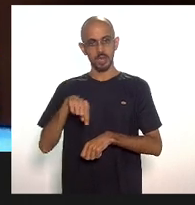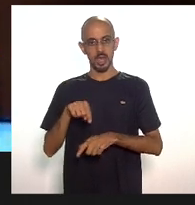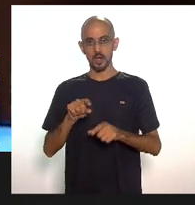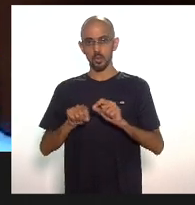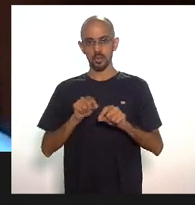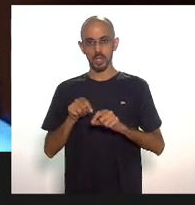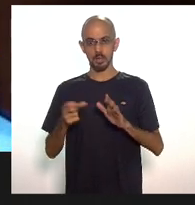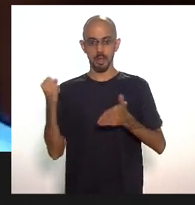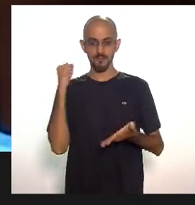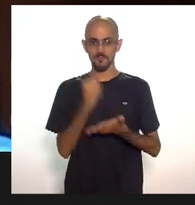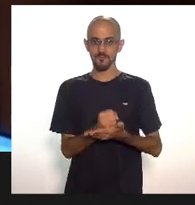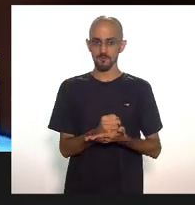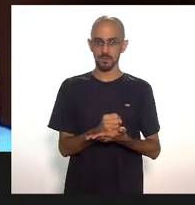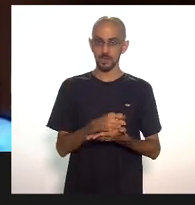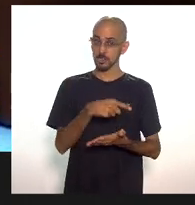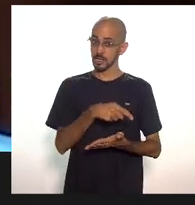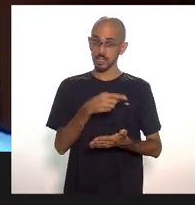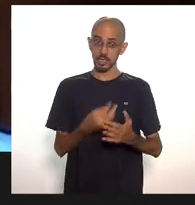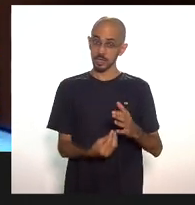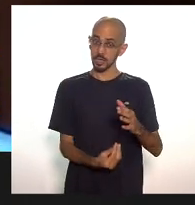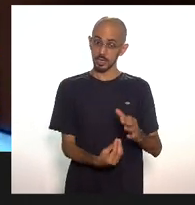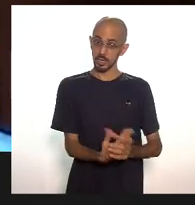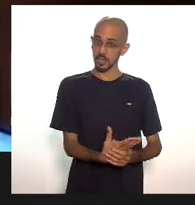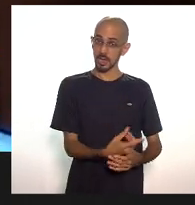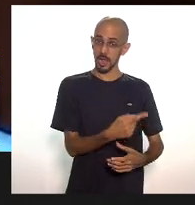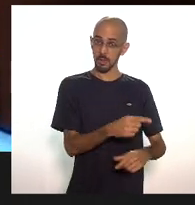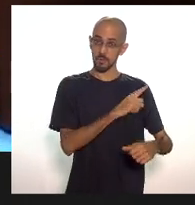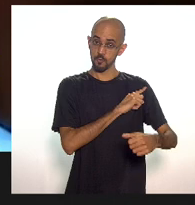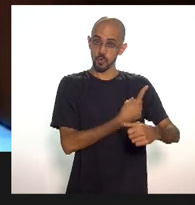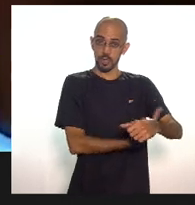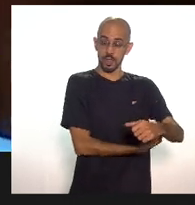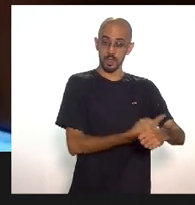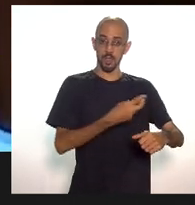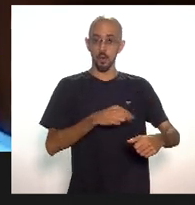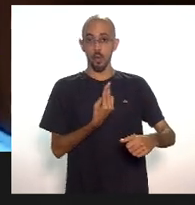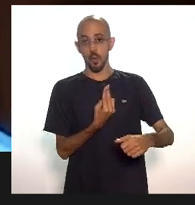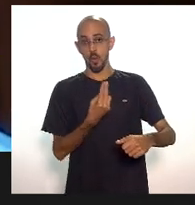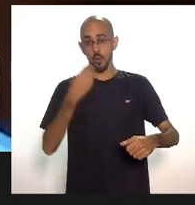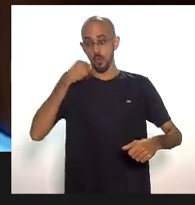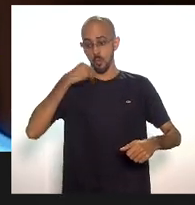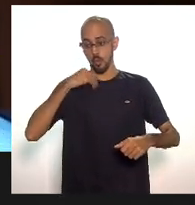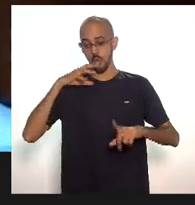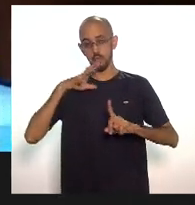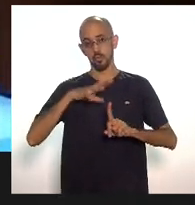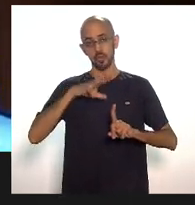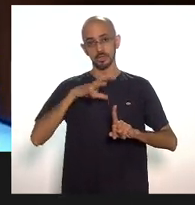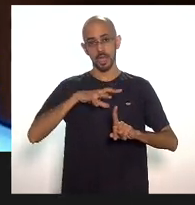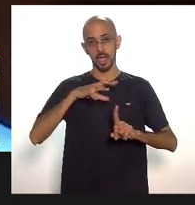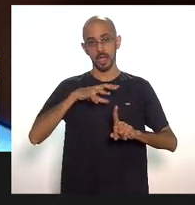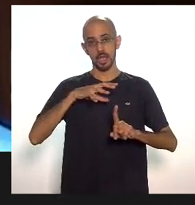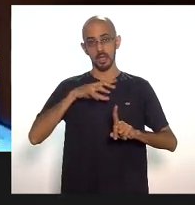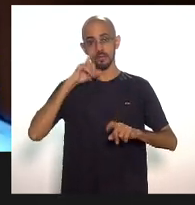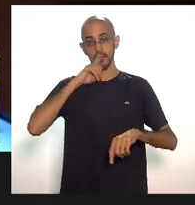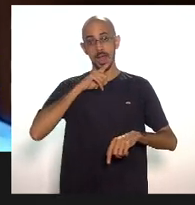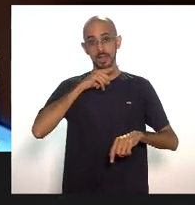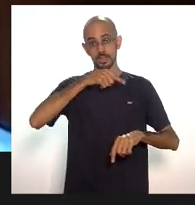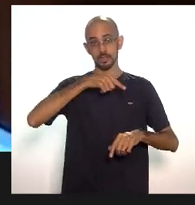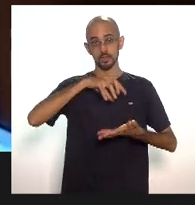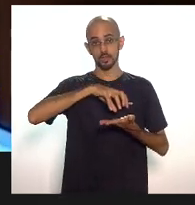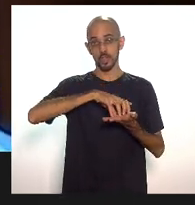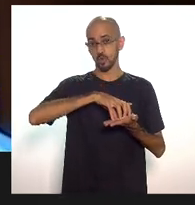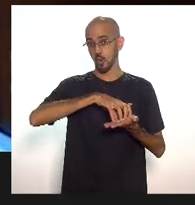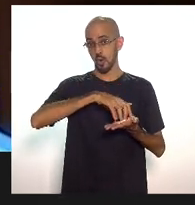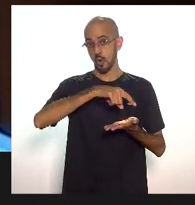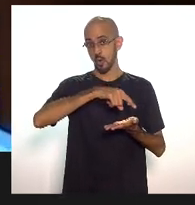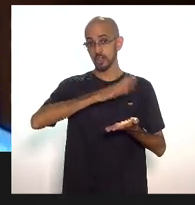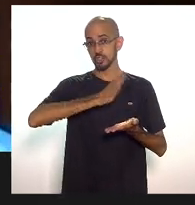você fortalecer ou enfraquecer um setor industrial brasileiro. Não é? Você sabe disso, Mariane sabe disso, enfim. Nós já tivemos no Brasil grandes companhias